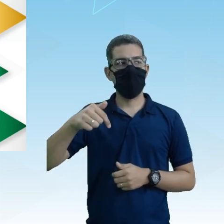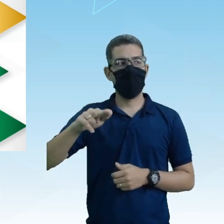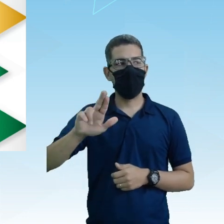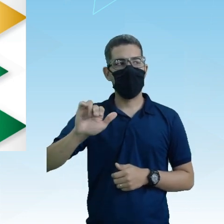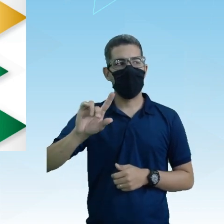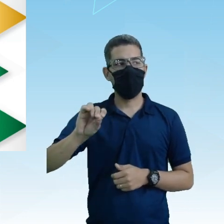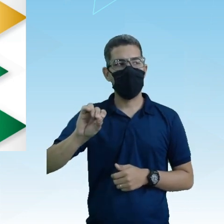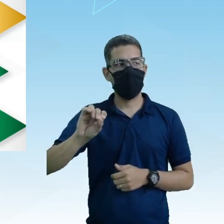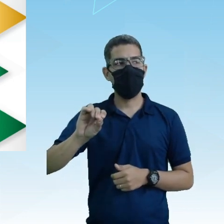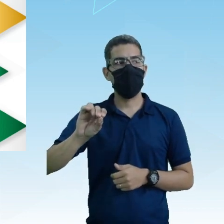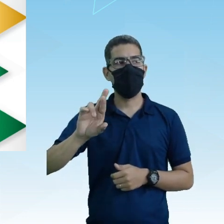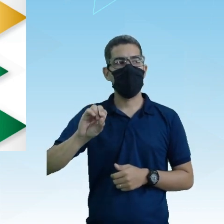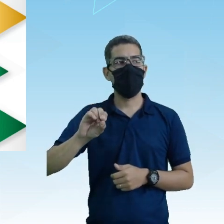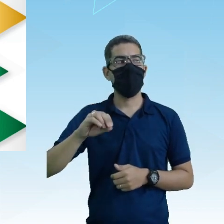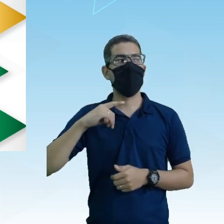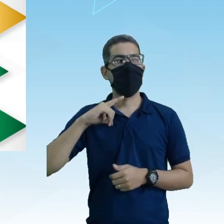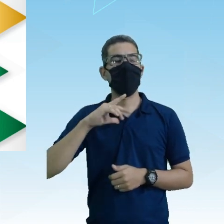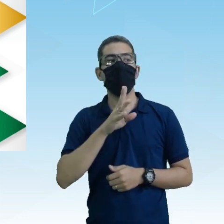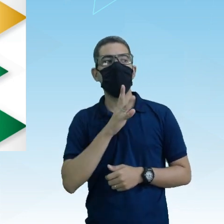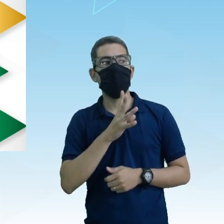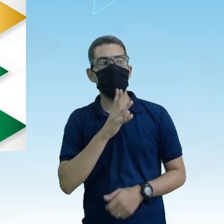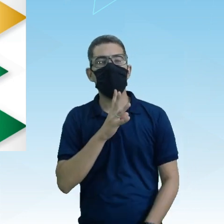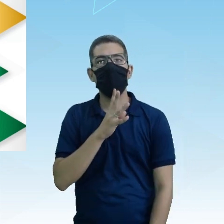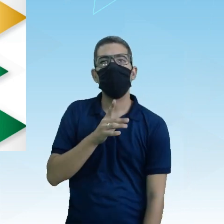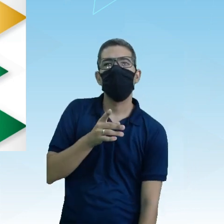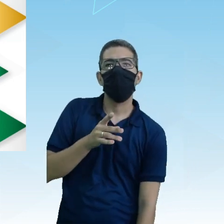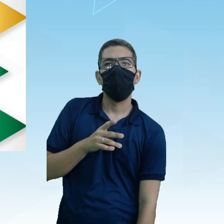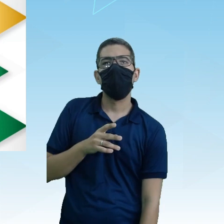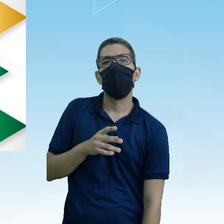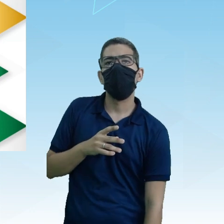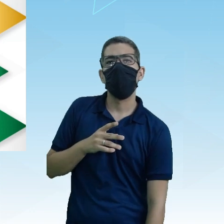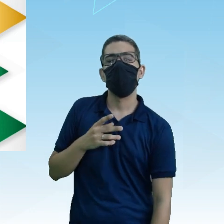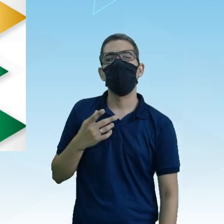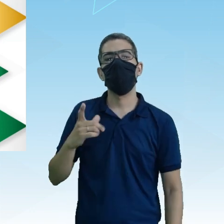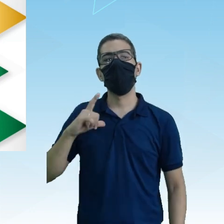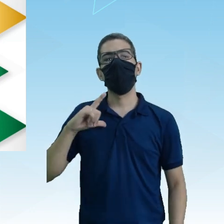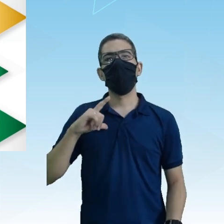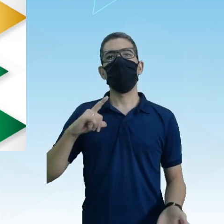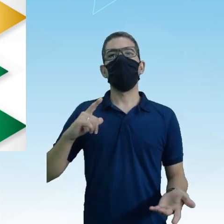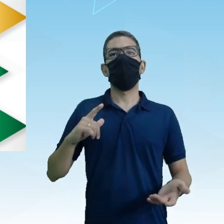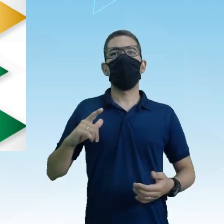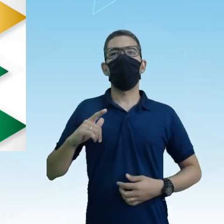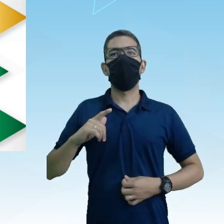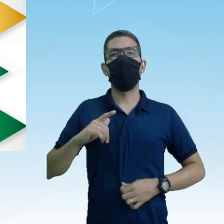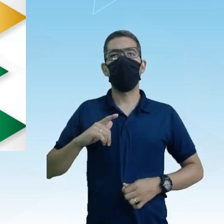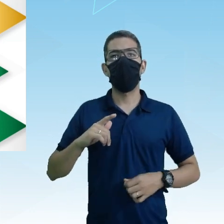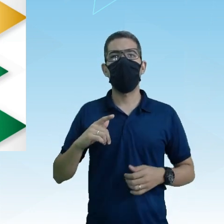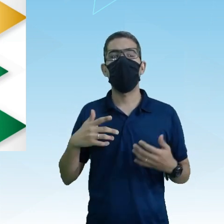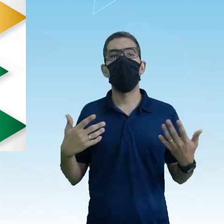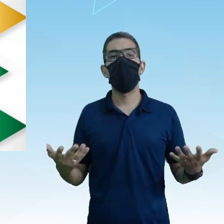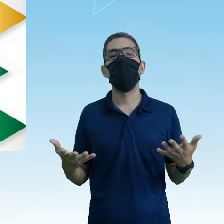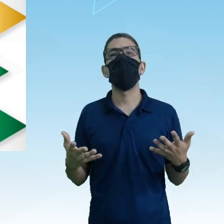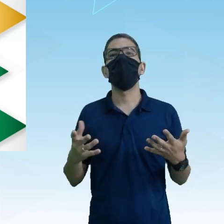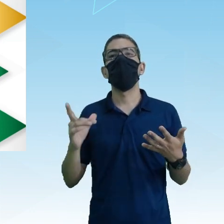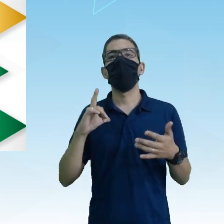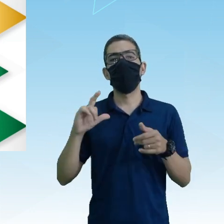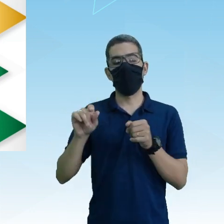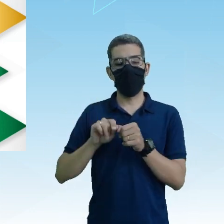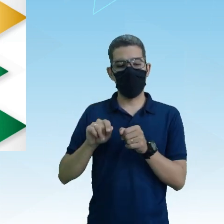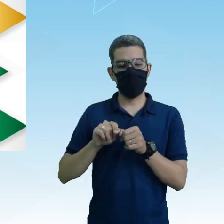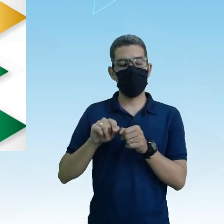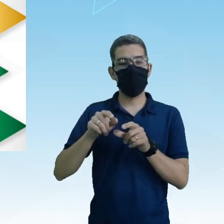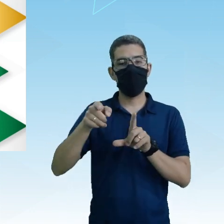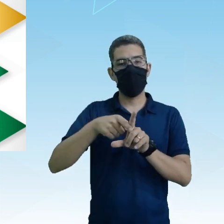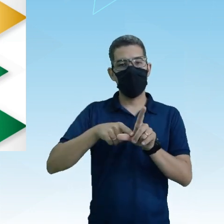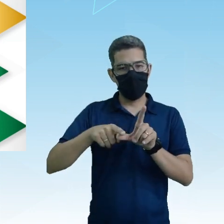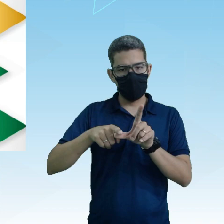pode conhecer, que você conhece, com o qual é possível construir ângulos